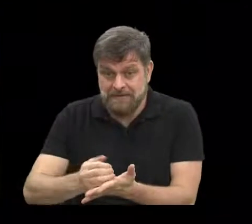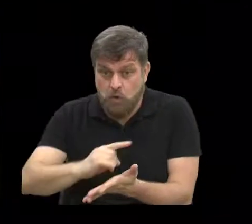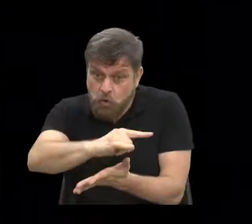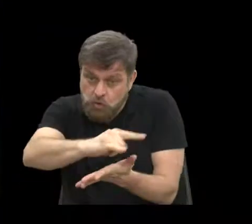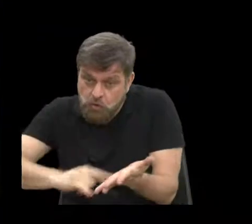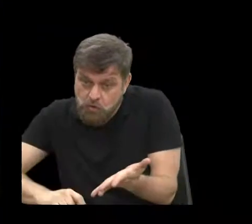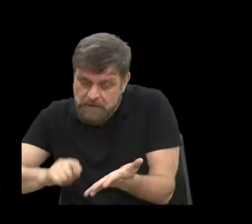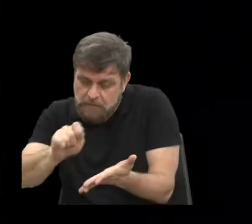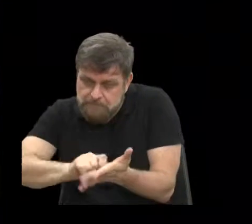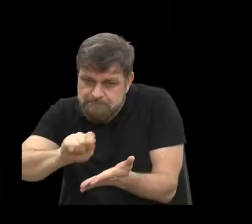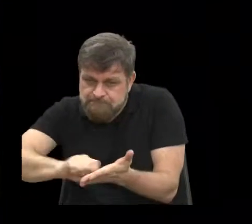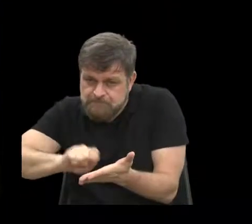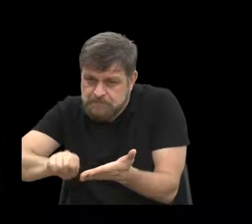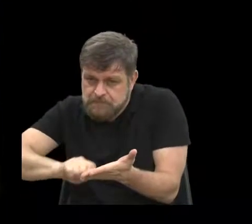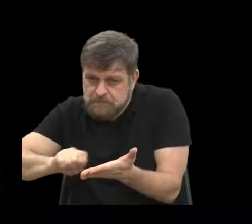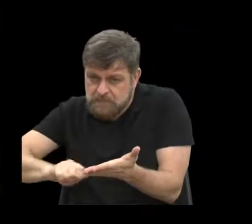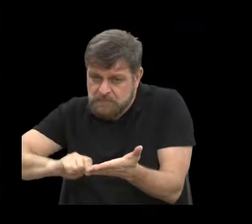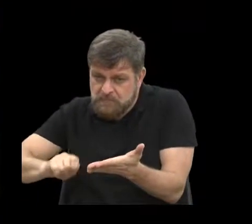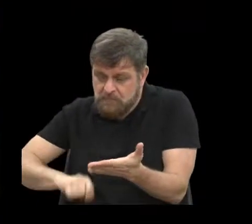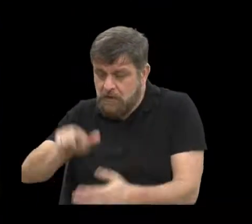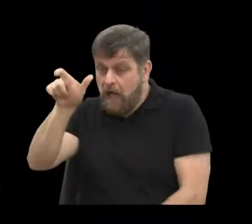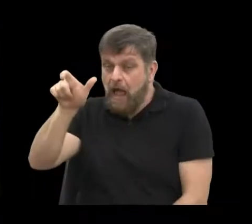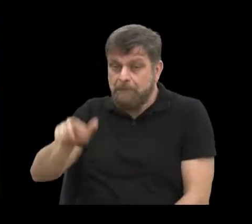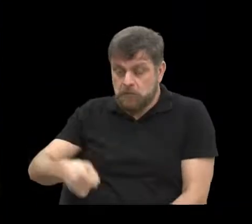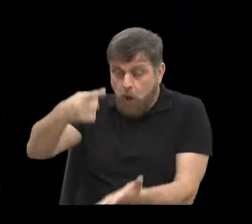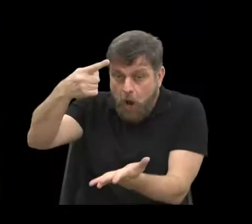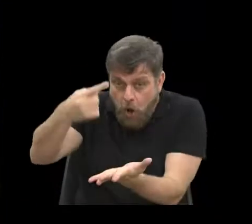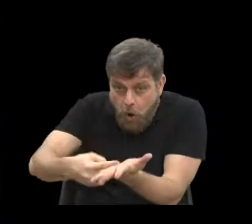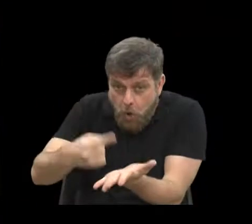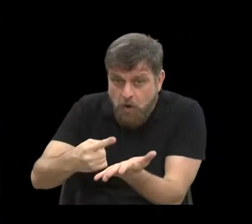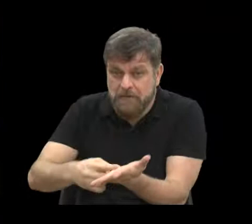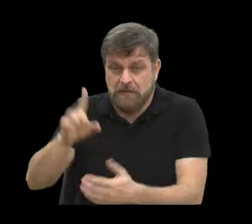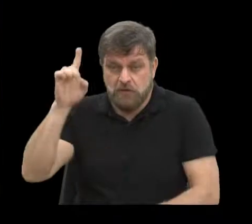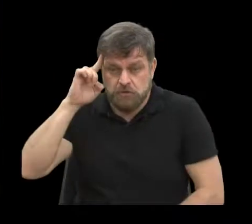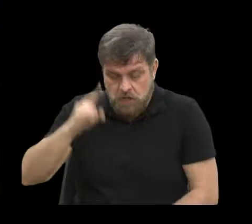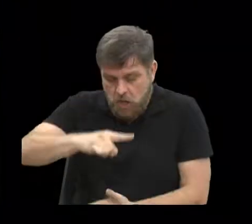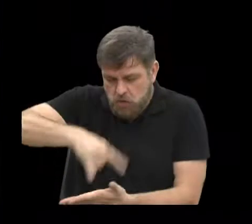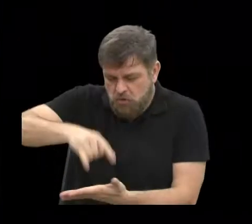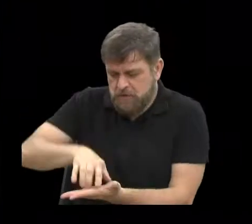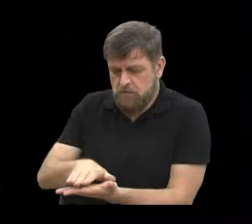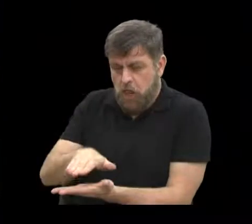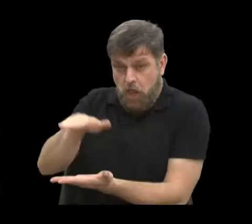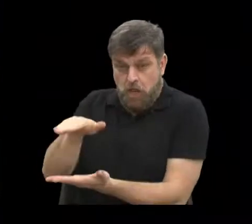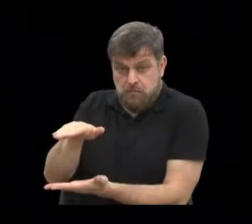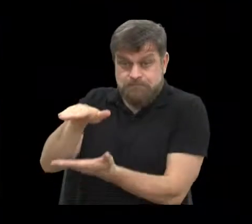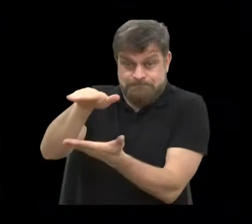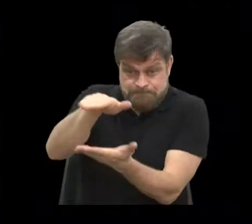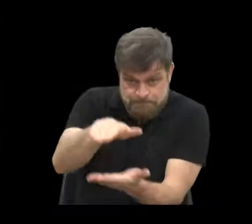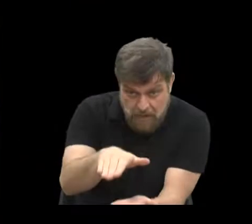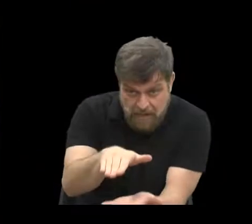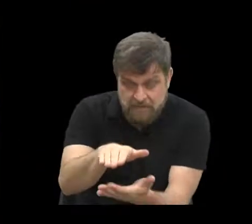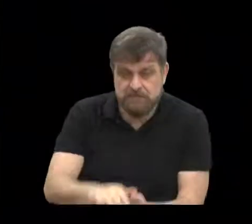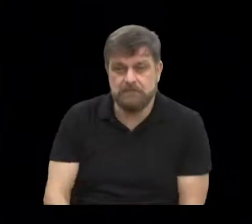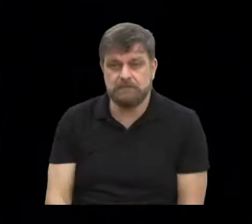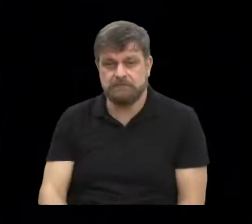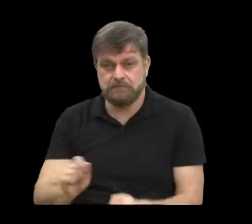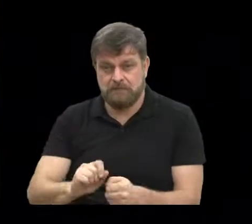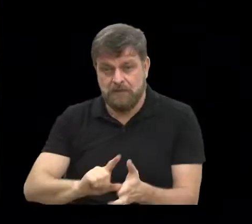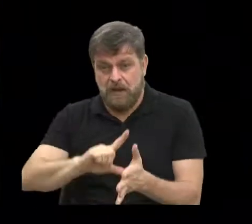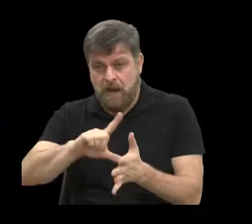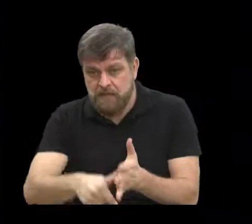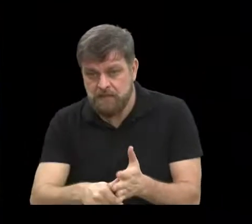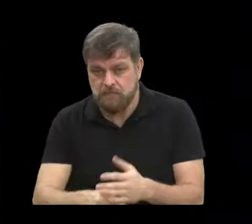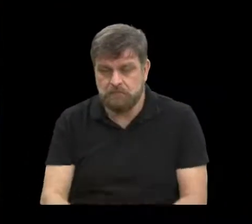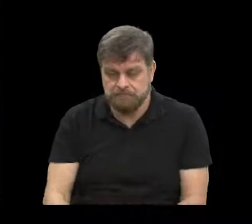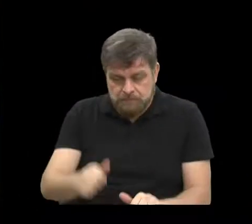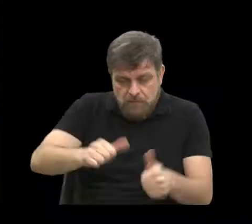né, do primeiro momento que a pessoa agenda para dar entrada, levar documentação, esse tipo de coisa, a fase de